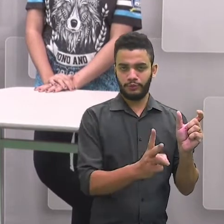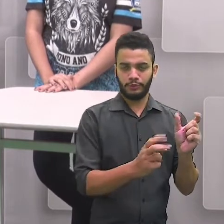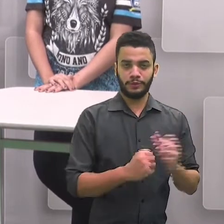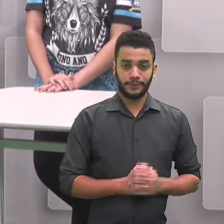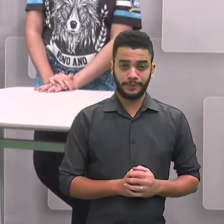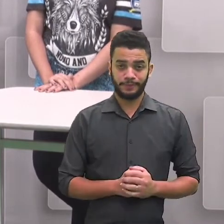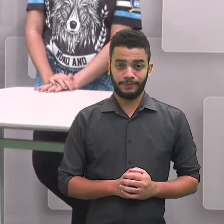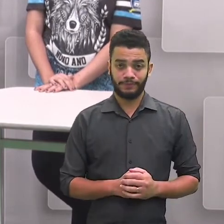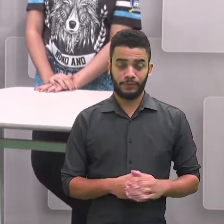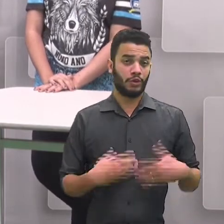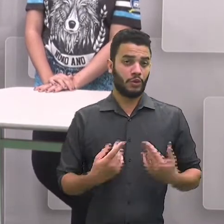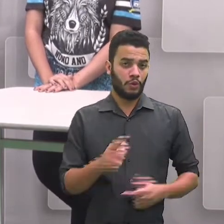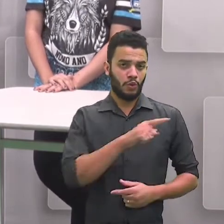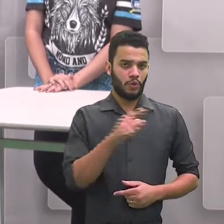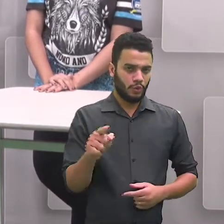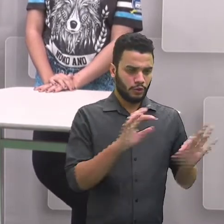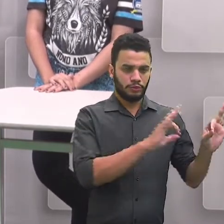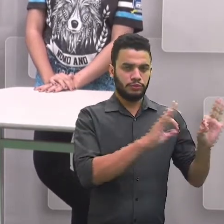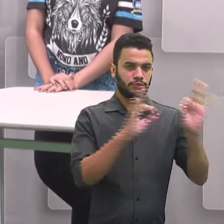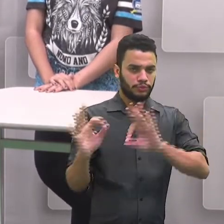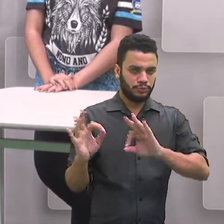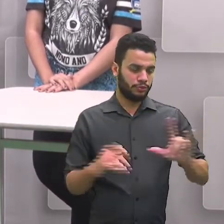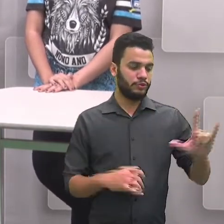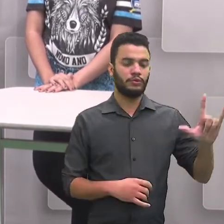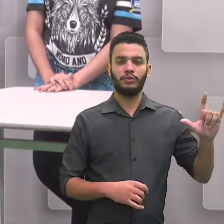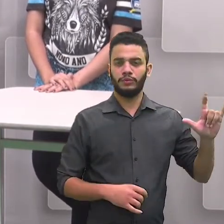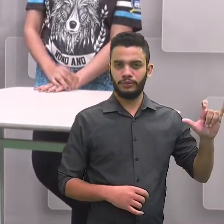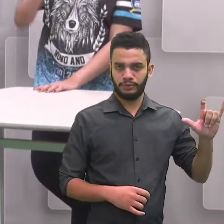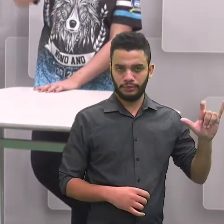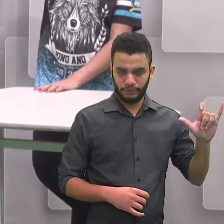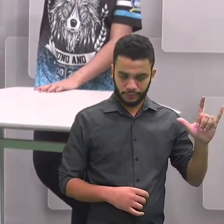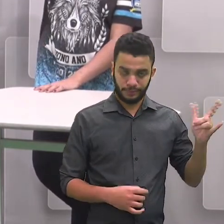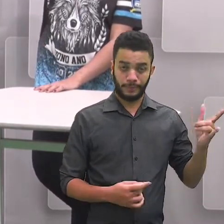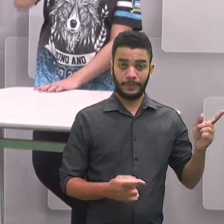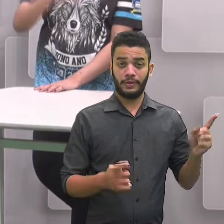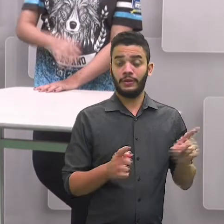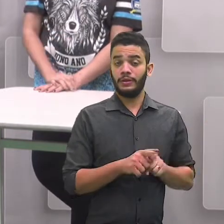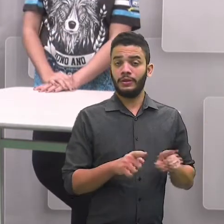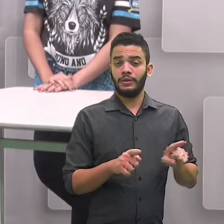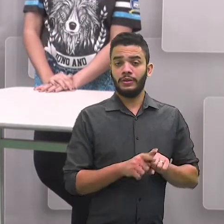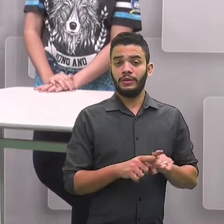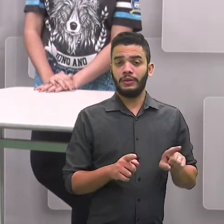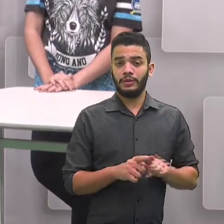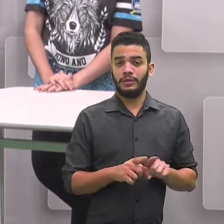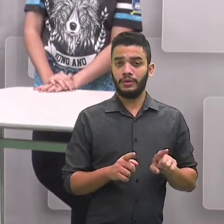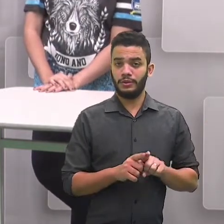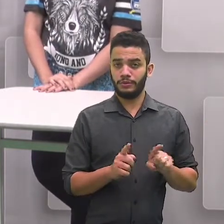Pessoal, continuem aí nos acompanhando no Instagram, tá, pessoal? Não se esqueçam.